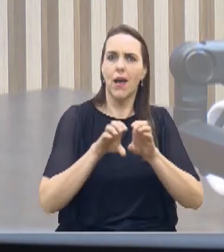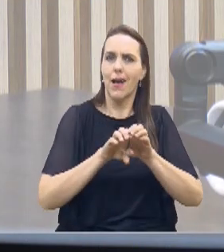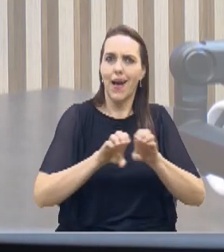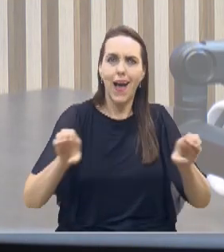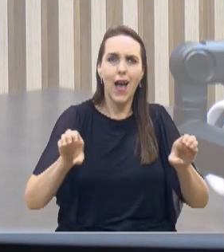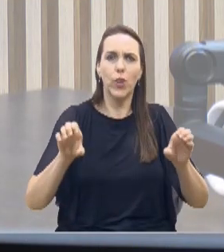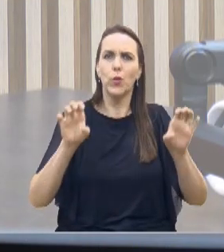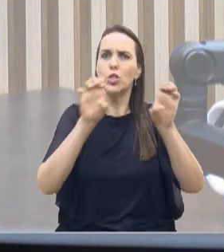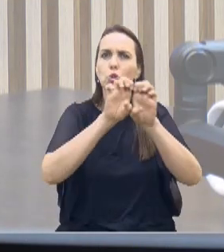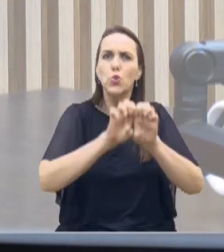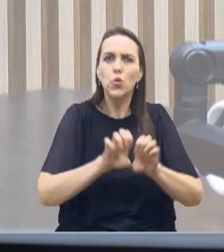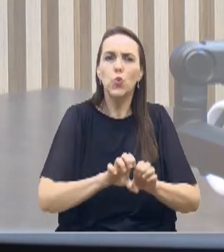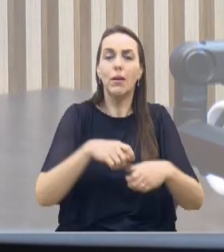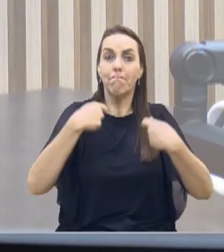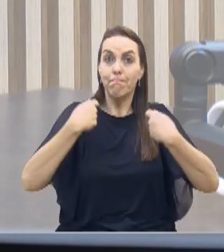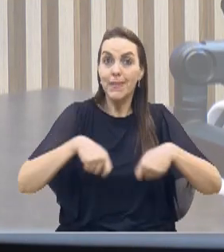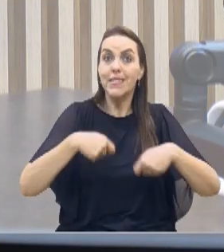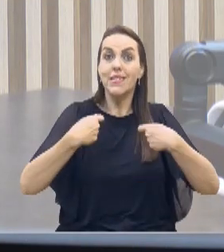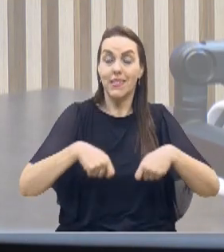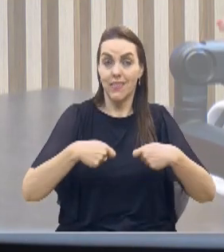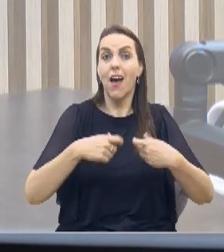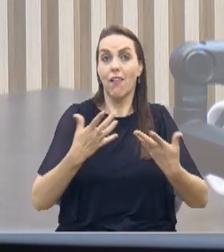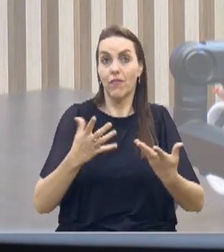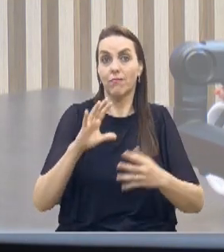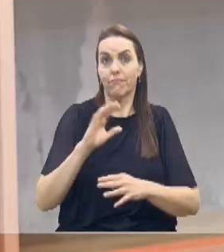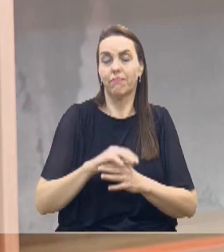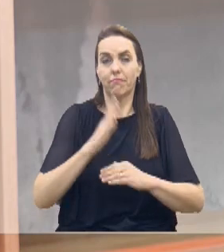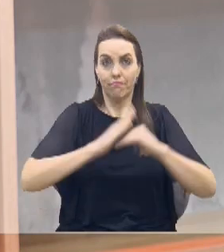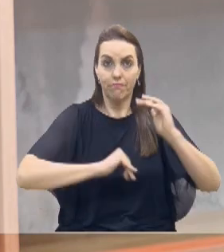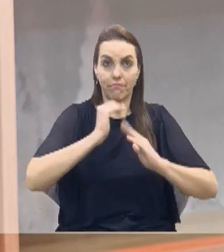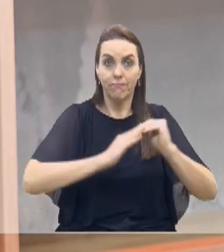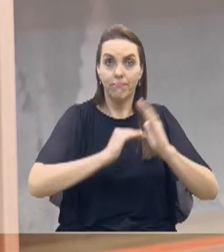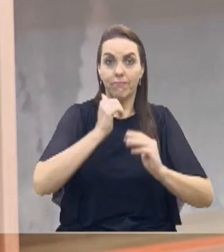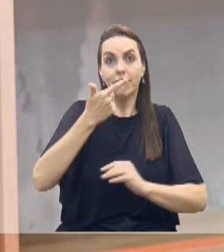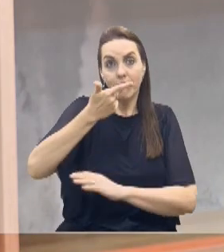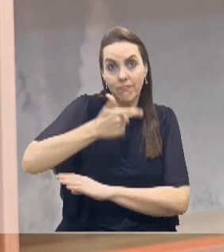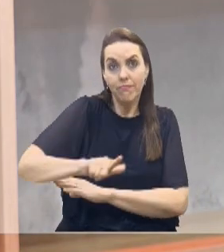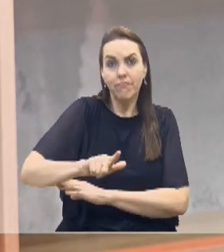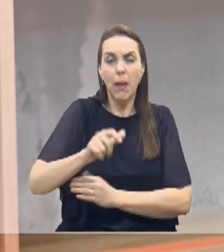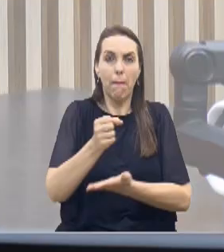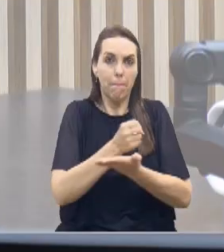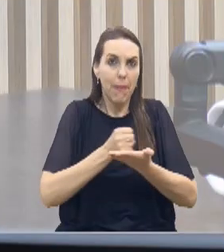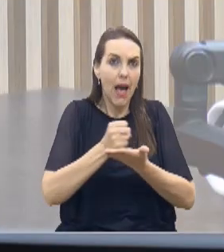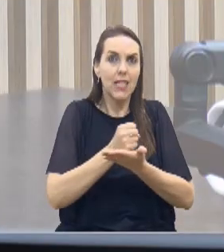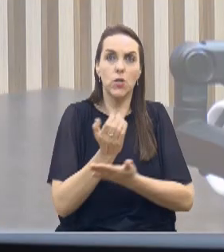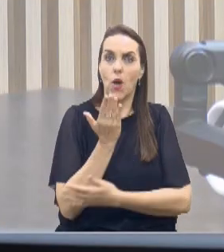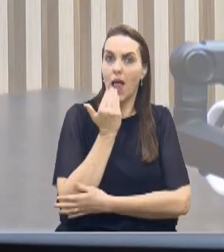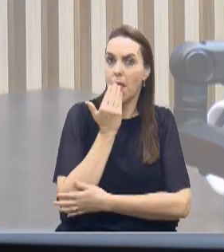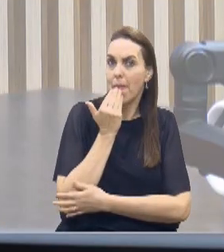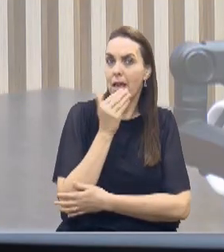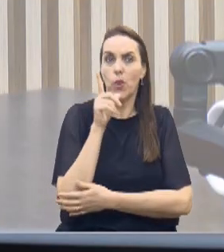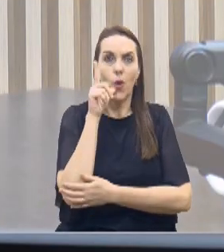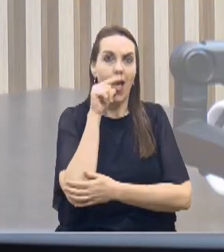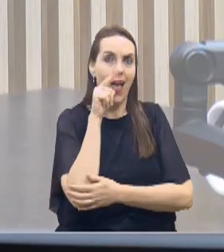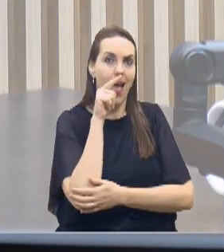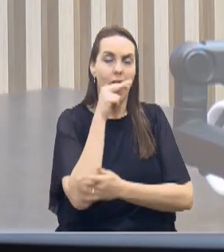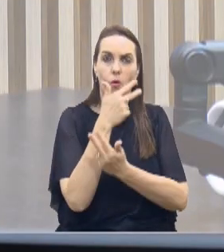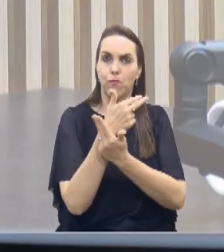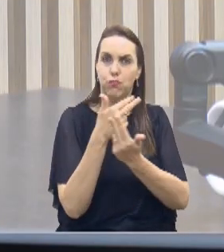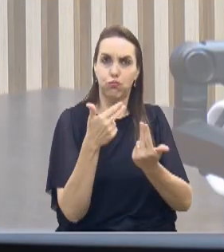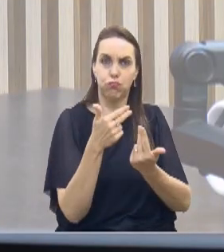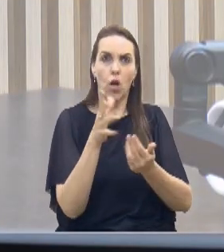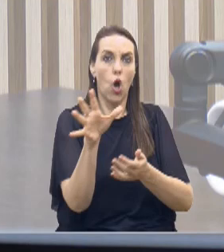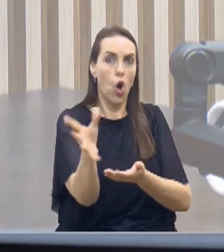a estrutura que estava precisando ser Insumos reconstruída, né? básicos, alimento, água, enfim. Fomos ponto de vários momentos assim